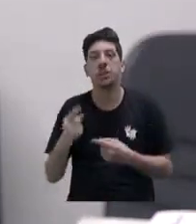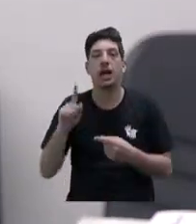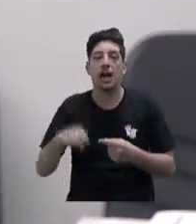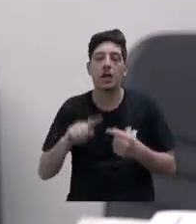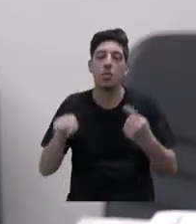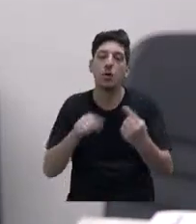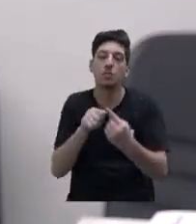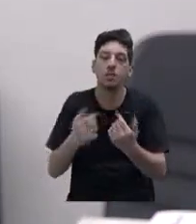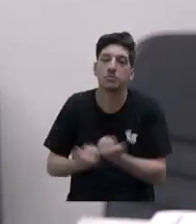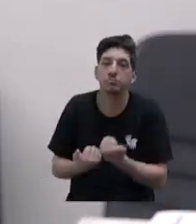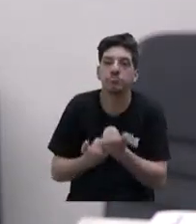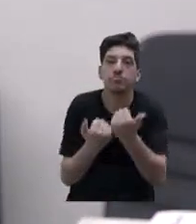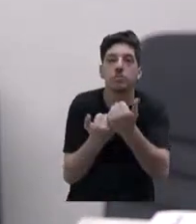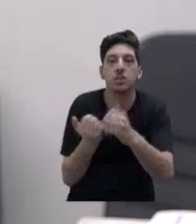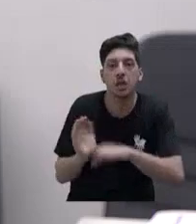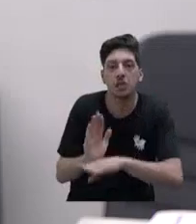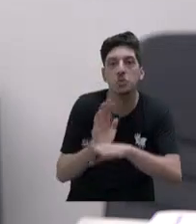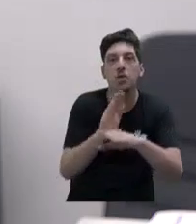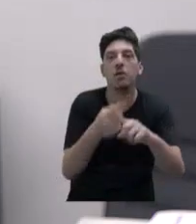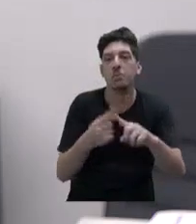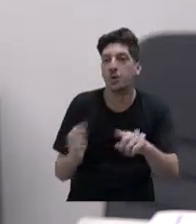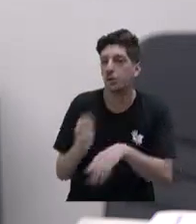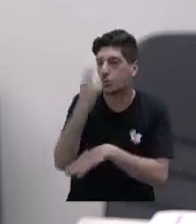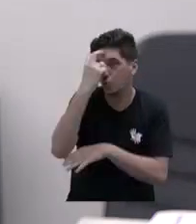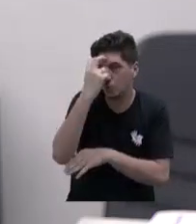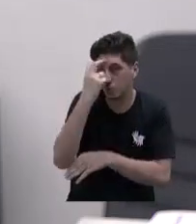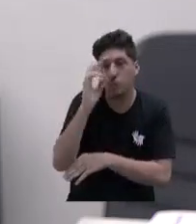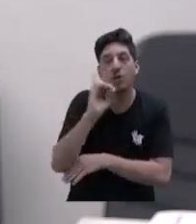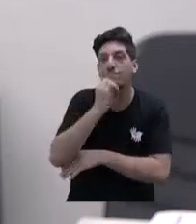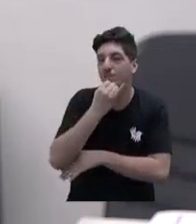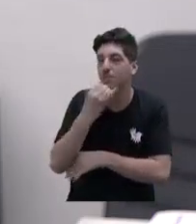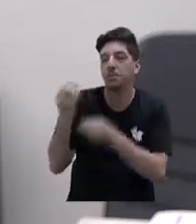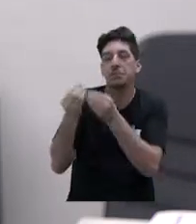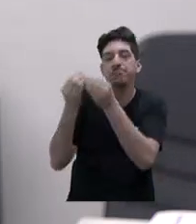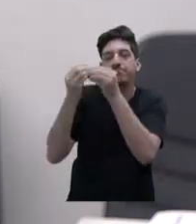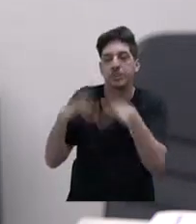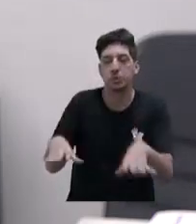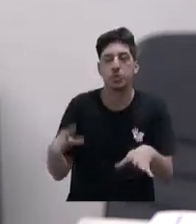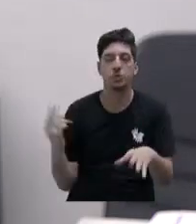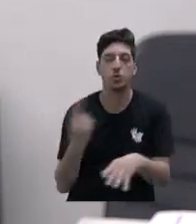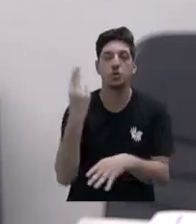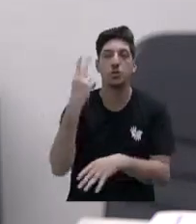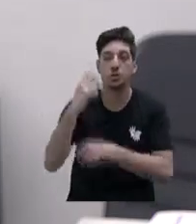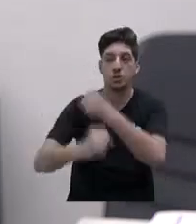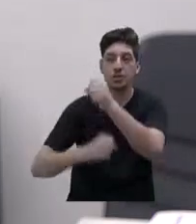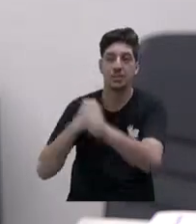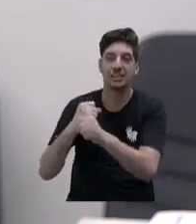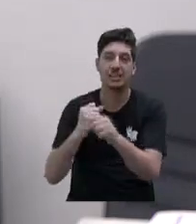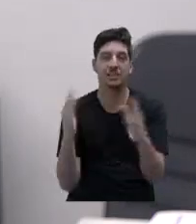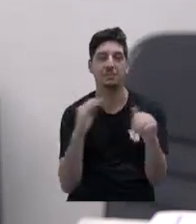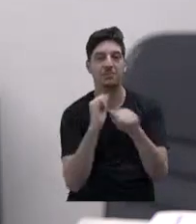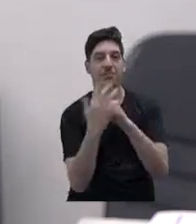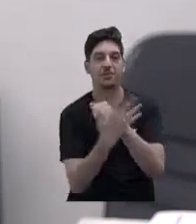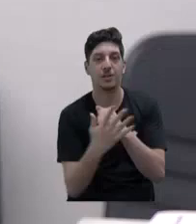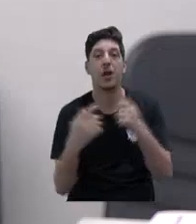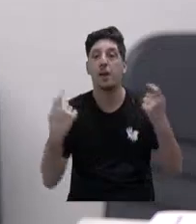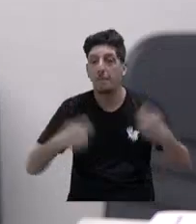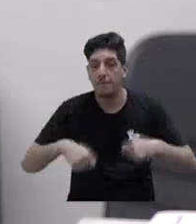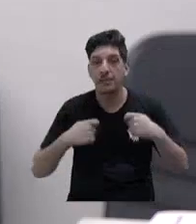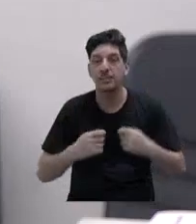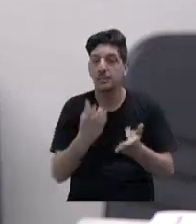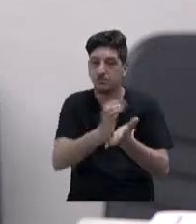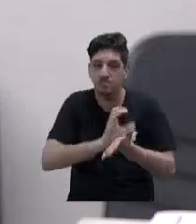reparatória, porque a cultura ficou muito prejudicada nesses 2 anos de pandemia. Então, ela precisa chegar